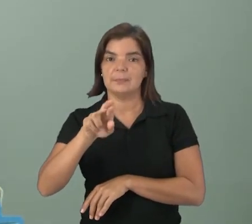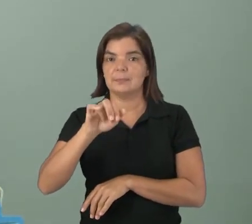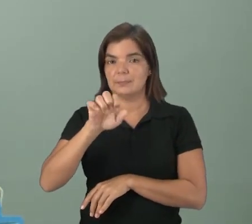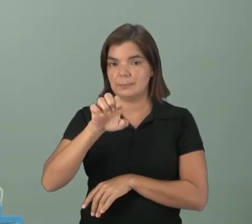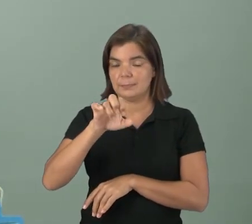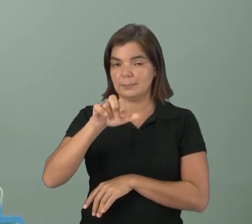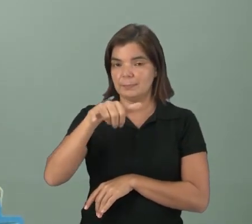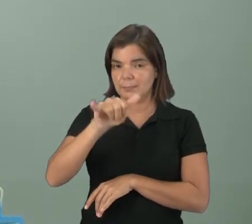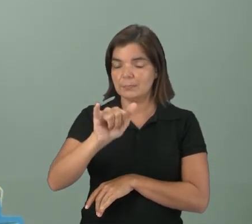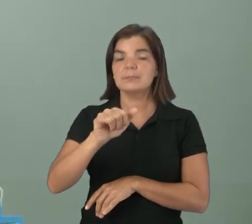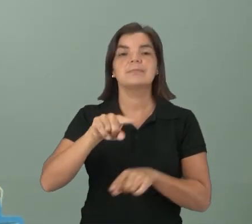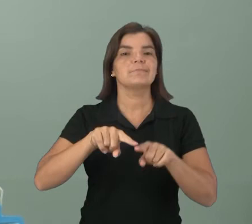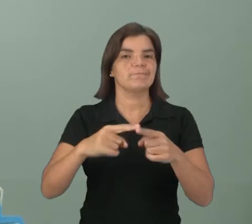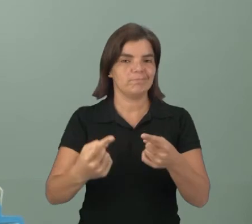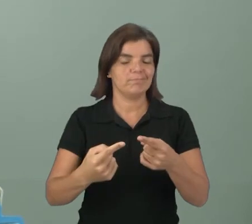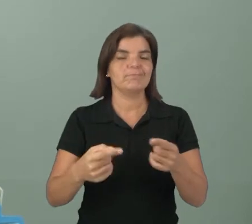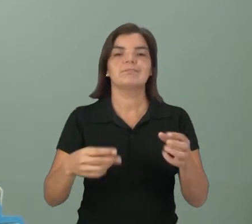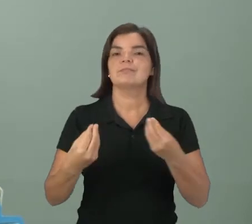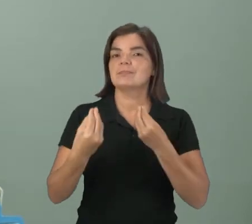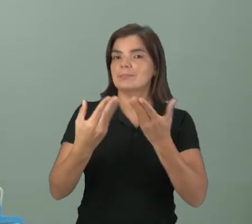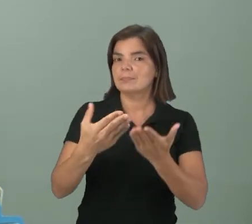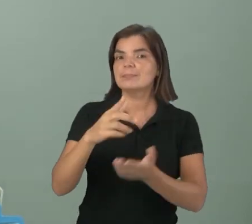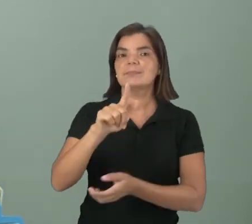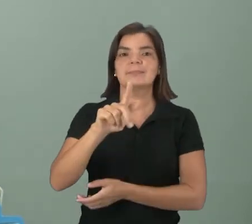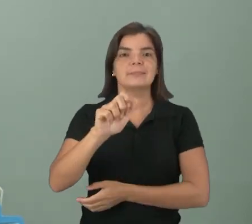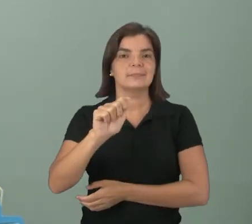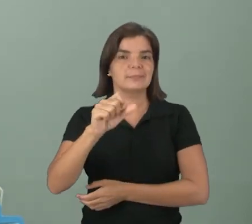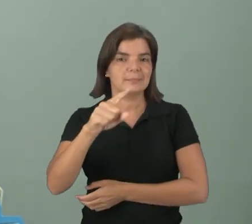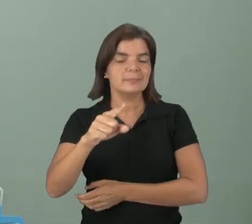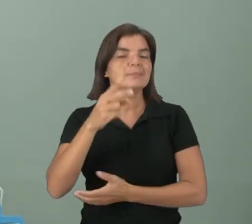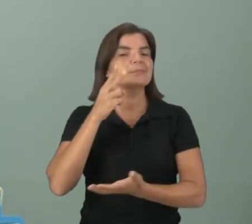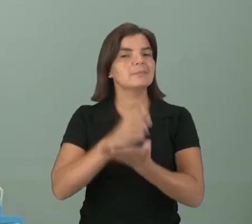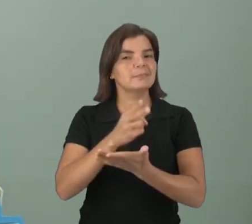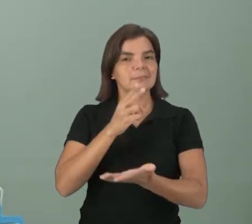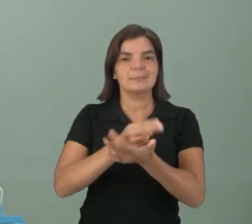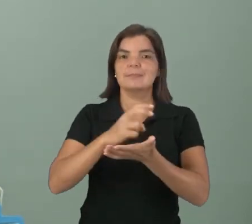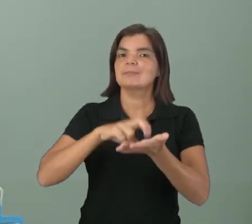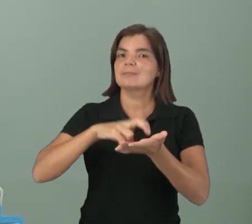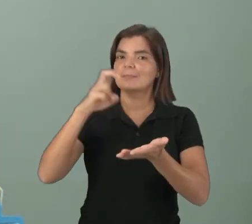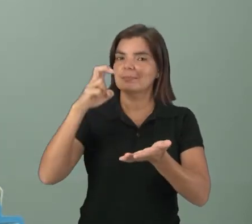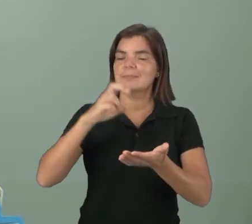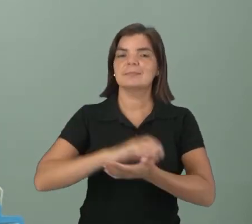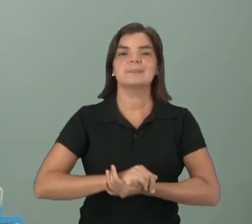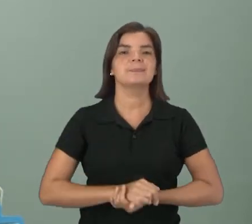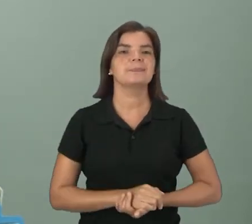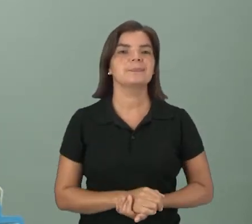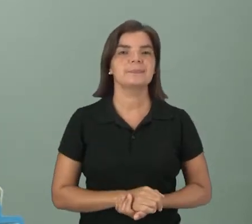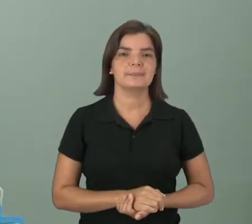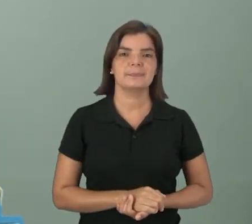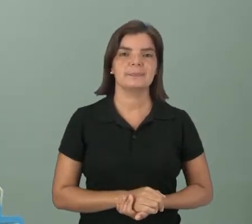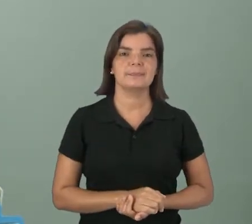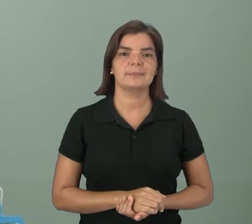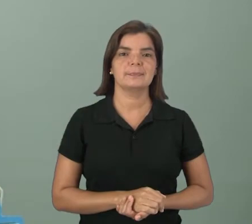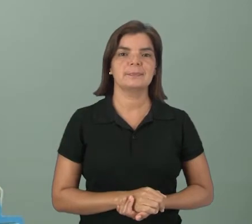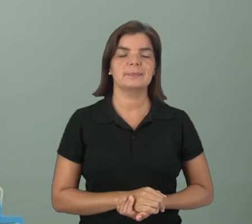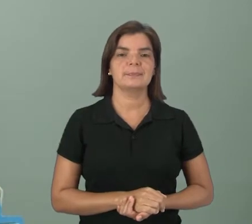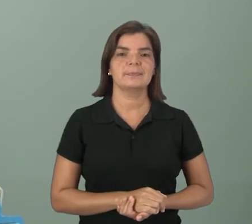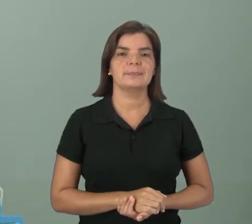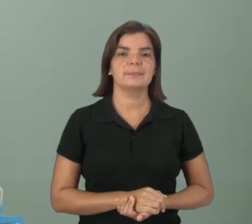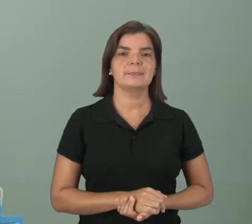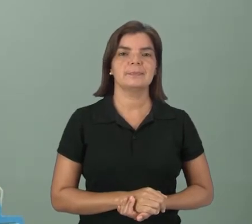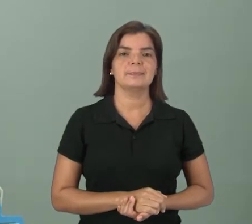mas e se dá especialmente o entregador de gás geralmente a no período do dia certo